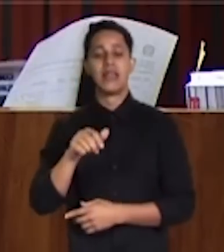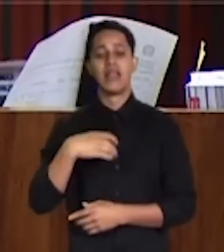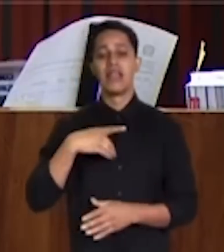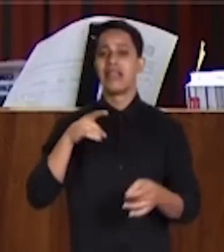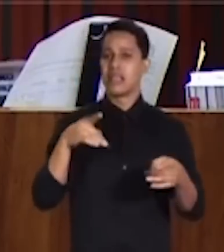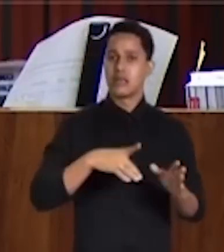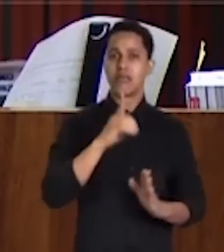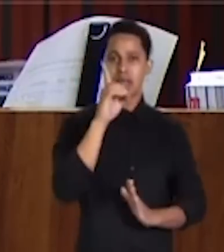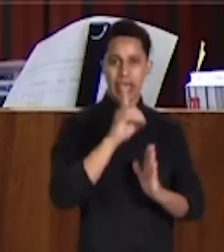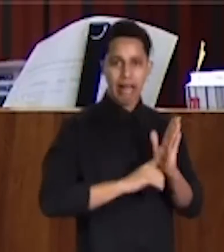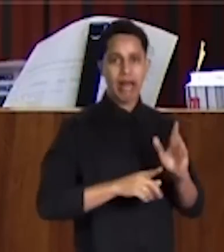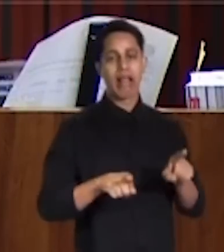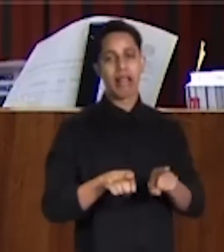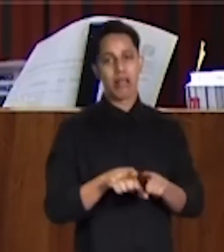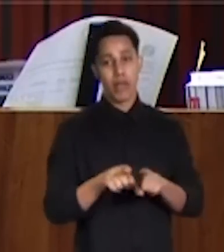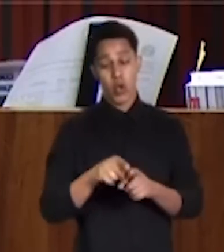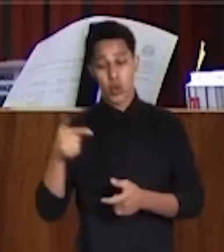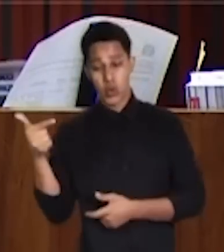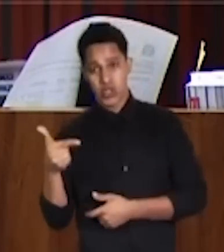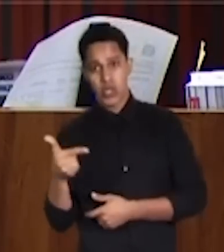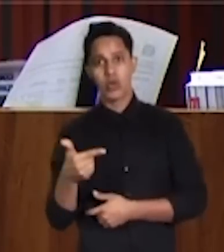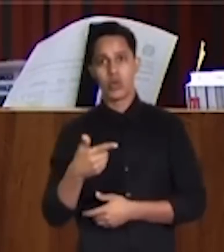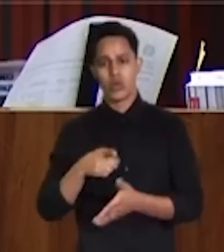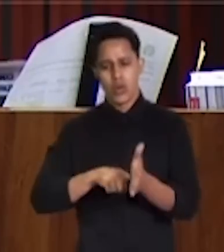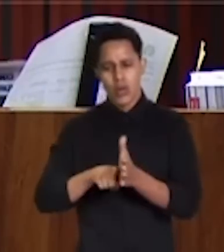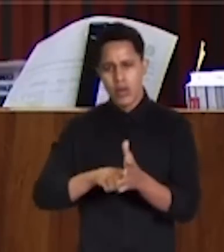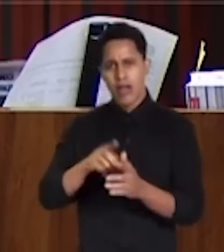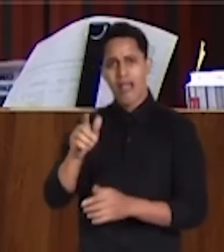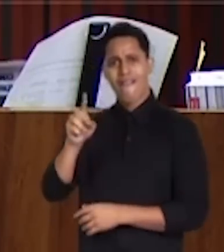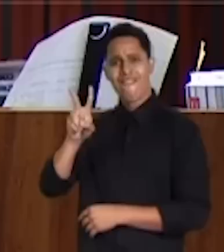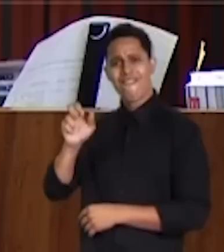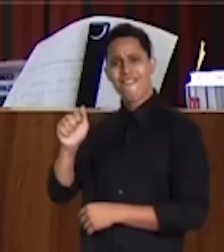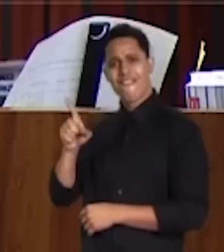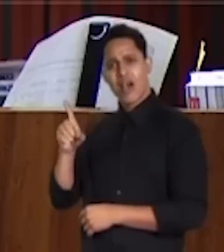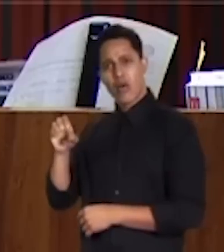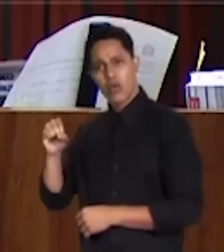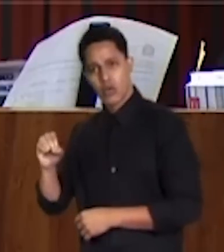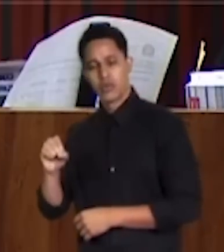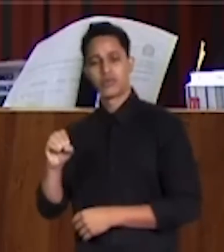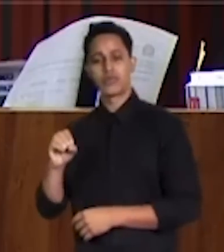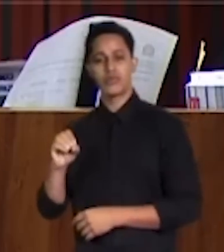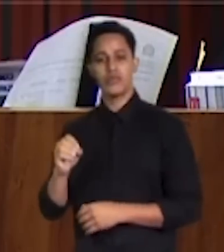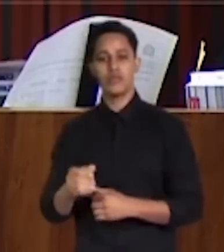declarar a inelegibilidade do segundo investigado, Walter Souza Braga Neto,